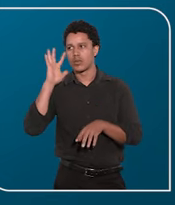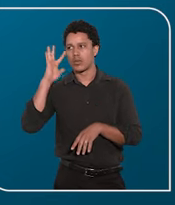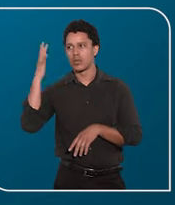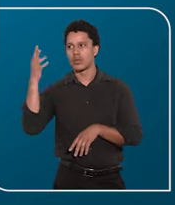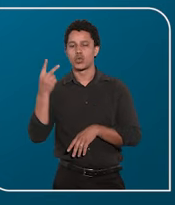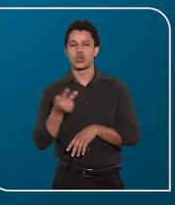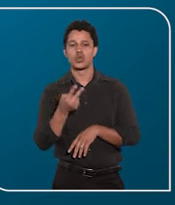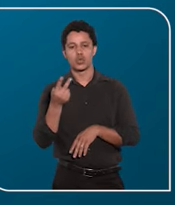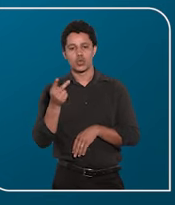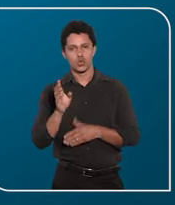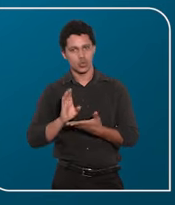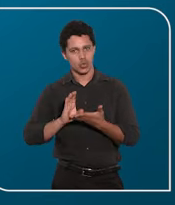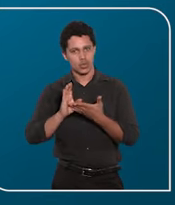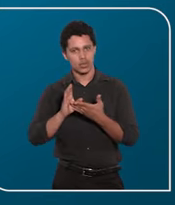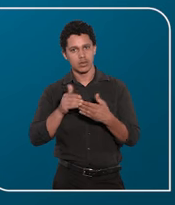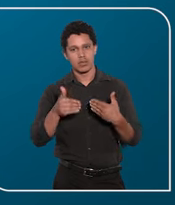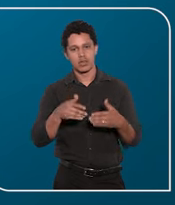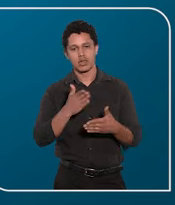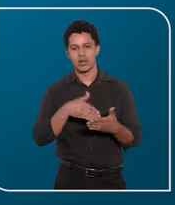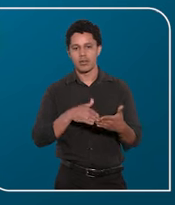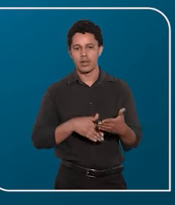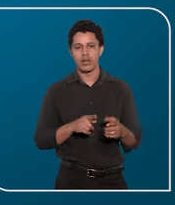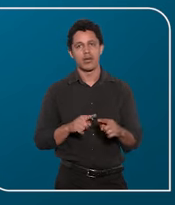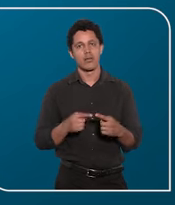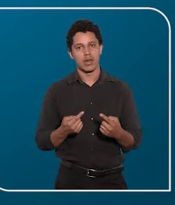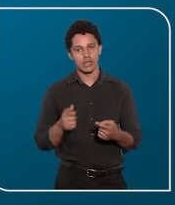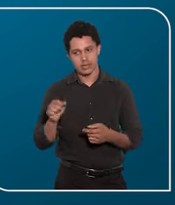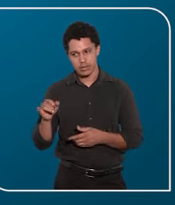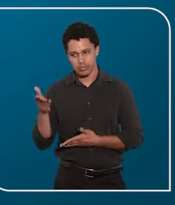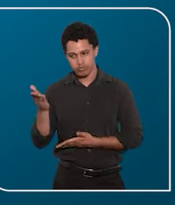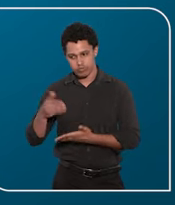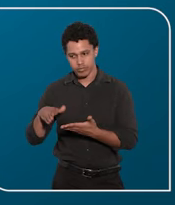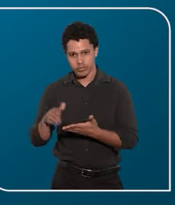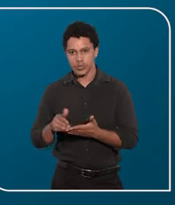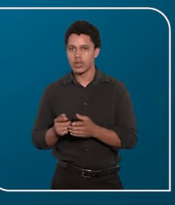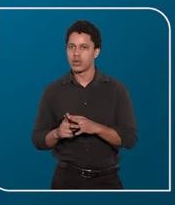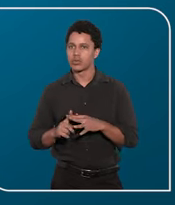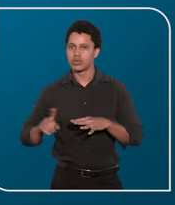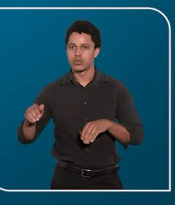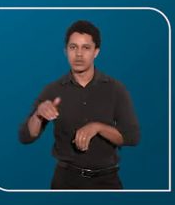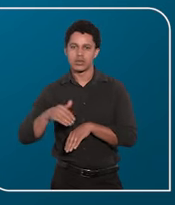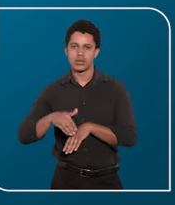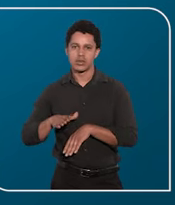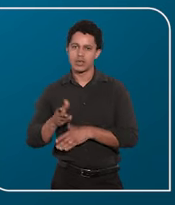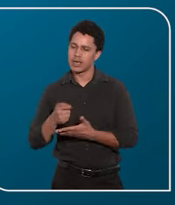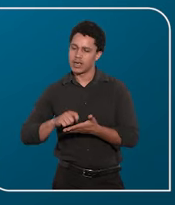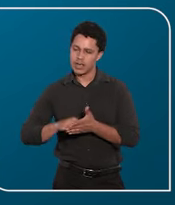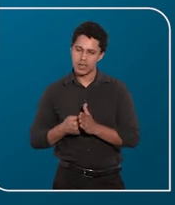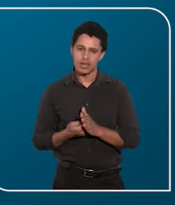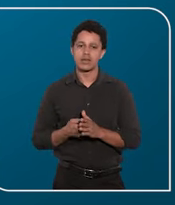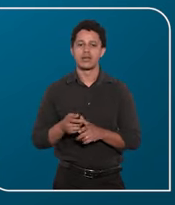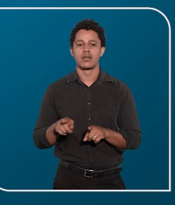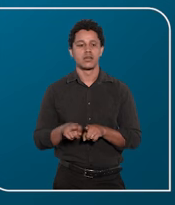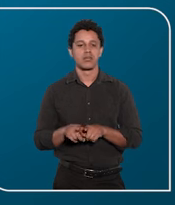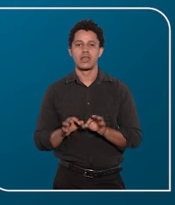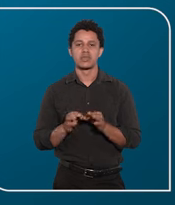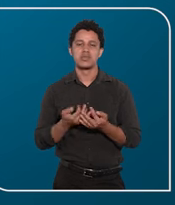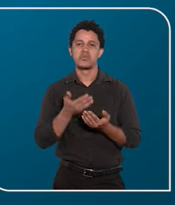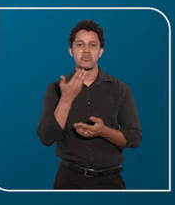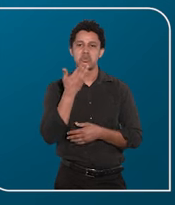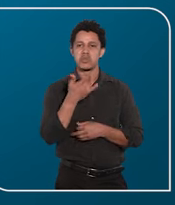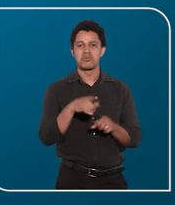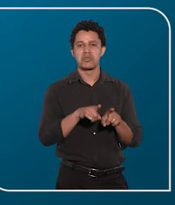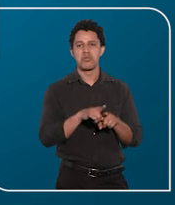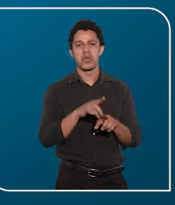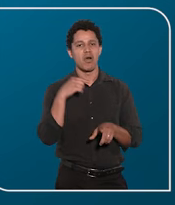para excluir, mas gerou a exclusão, vai para o cancelamento da inscrição, e até por simples pedido do advogado. Quer